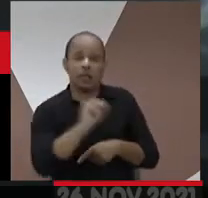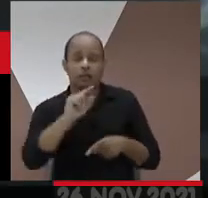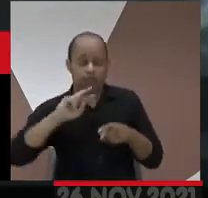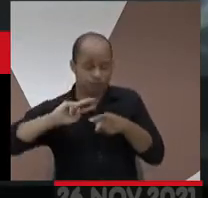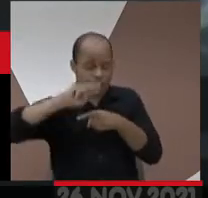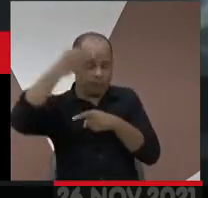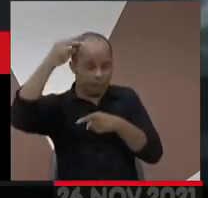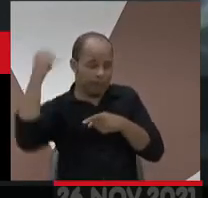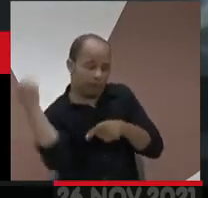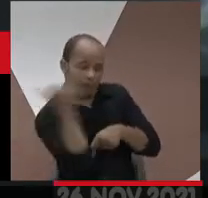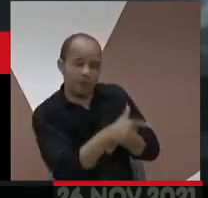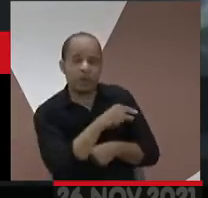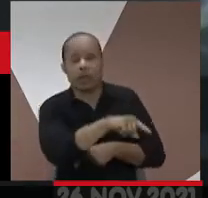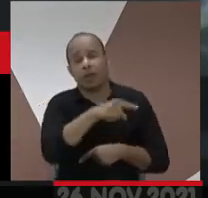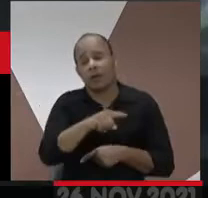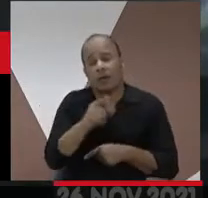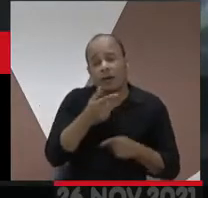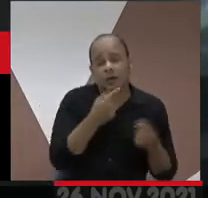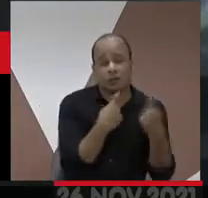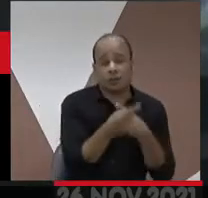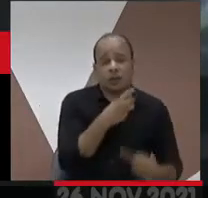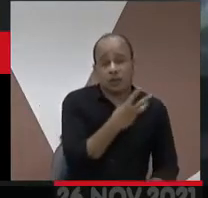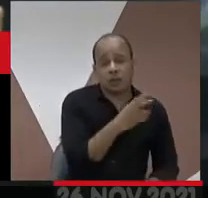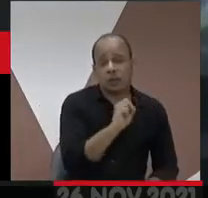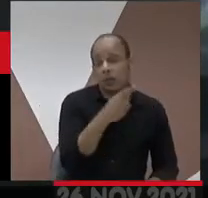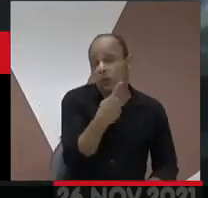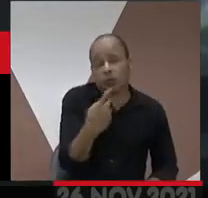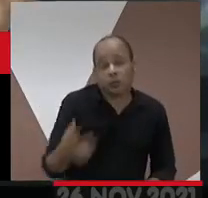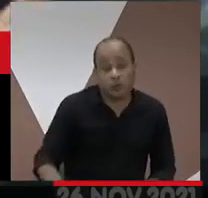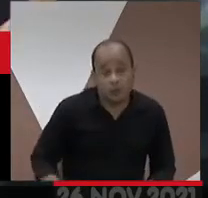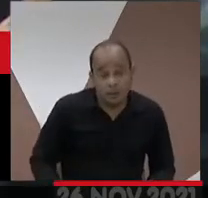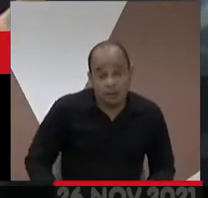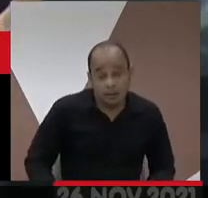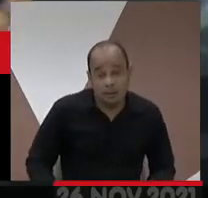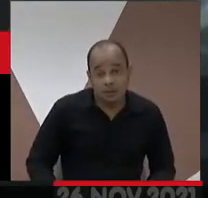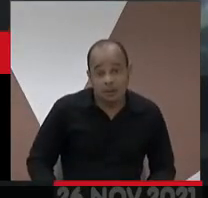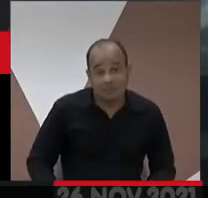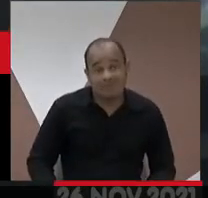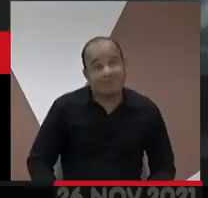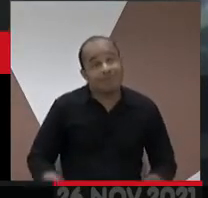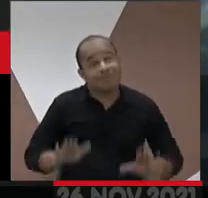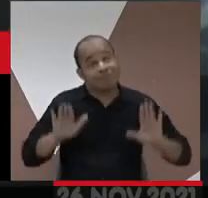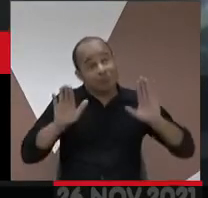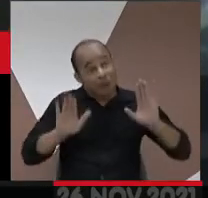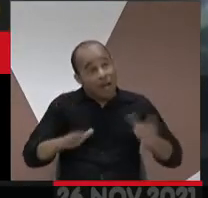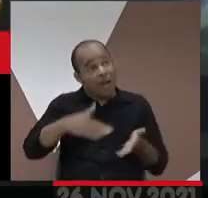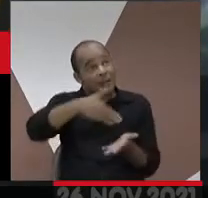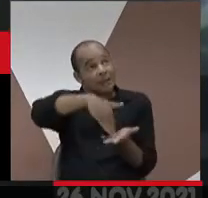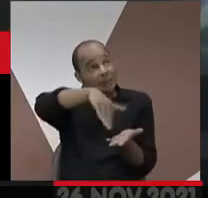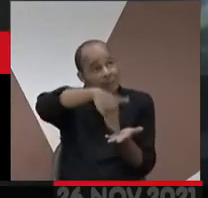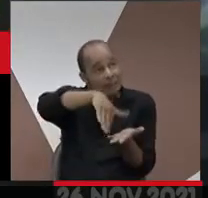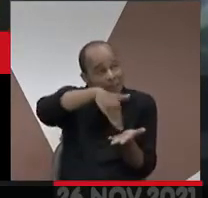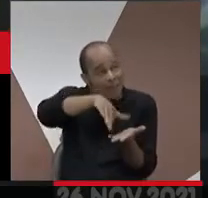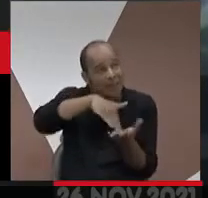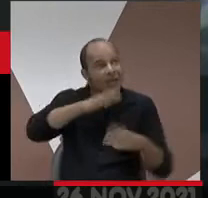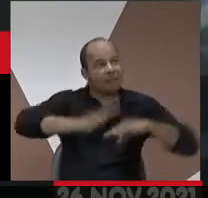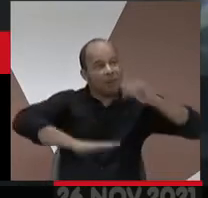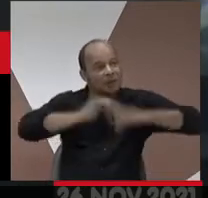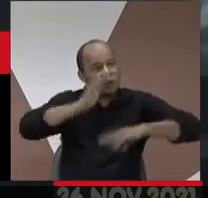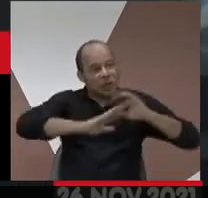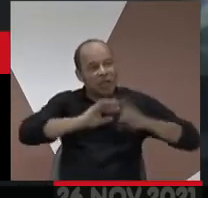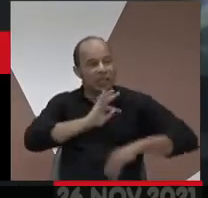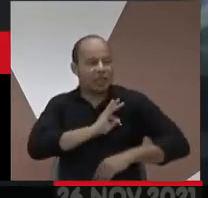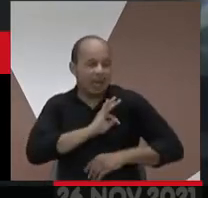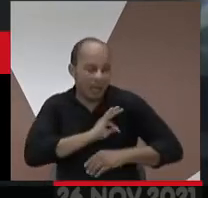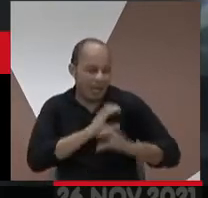é essa. Agora, infelizmente, o corpo técnico da secretaria, né, e